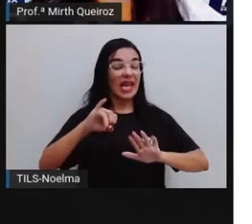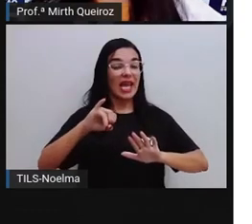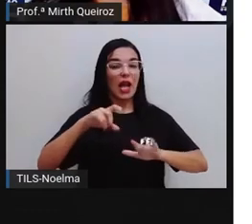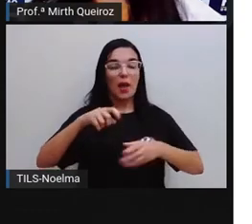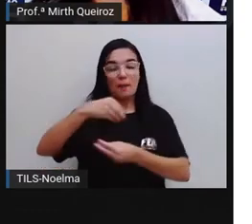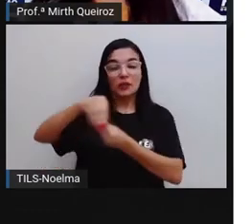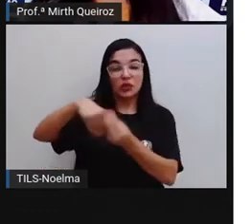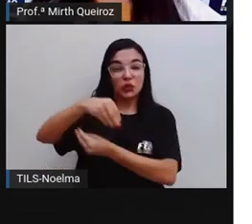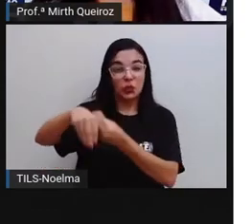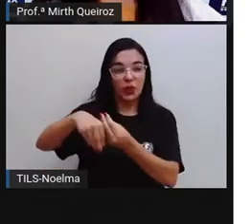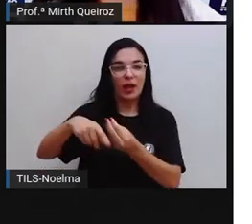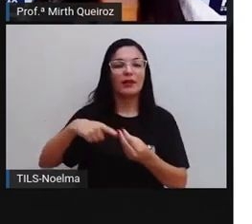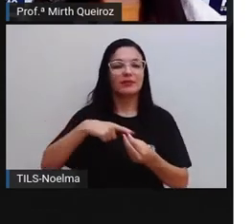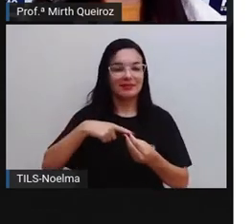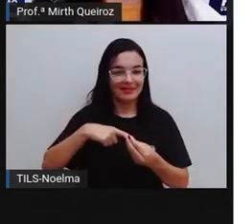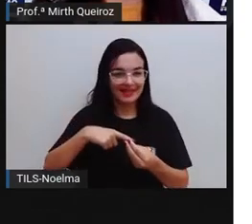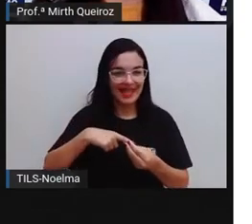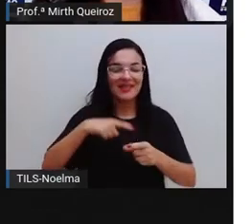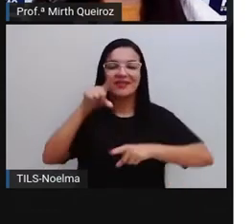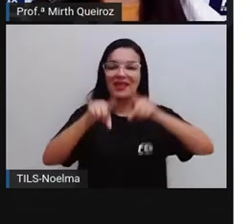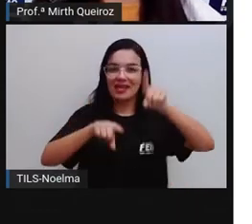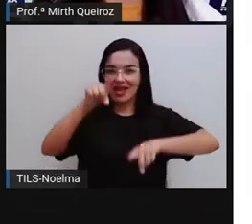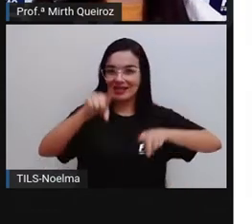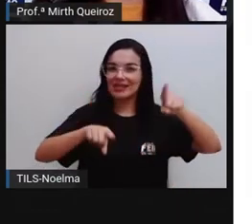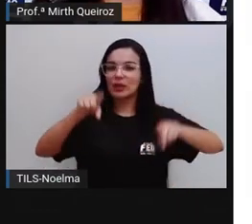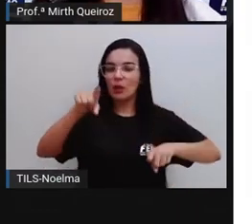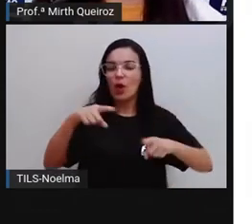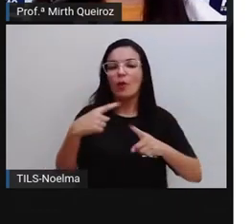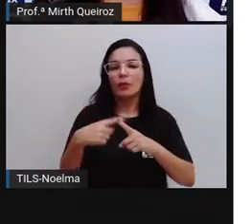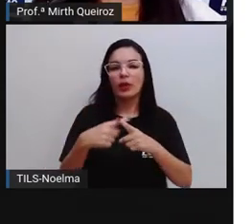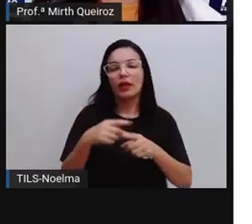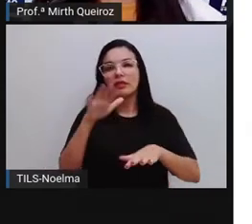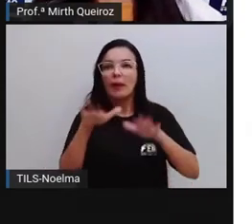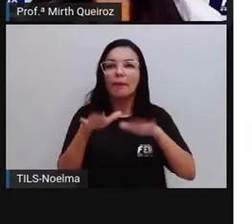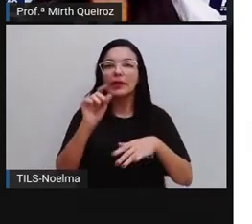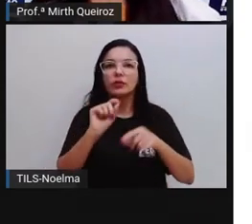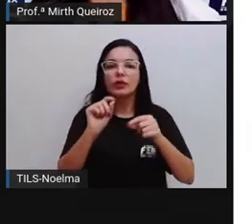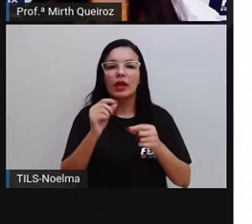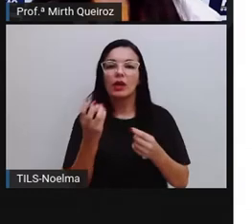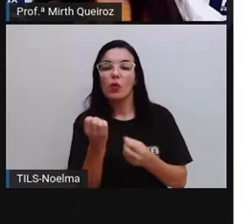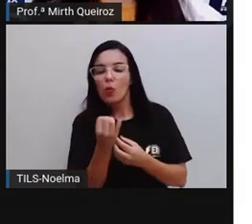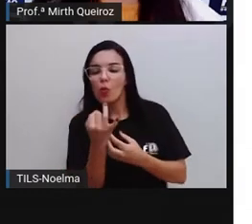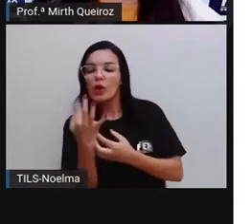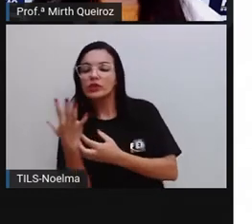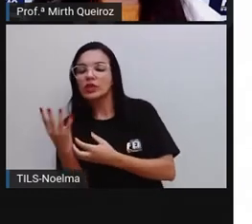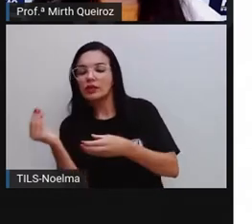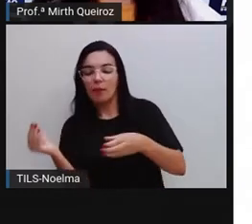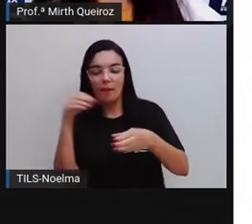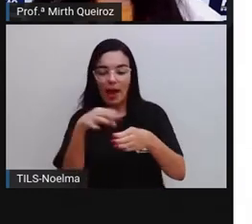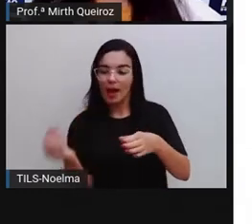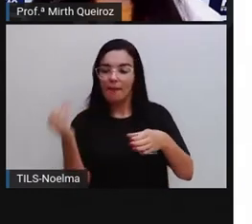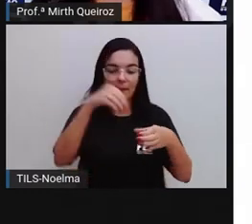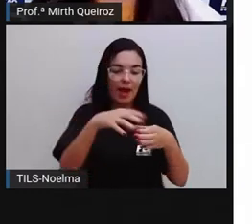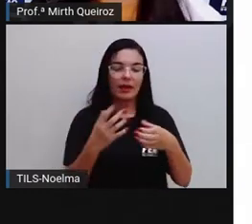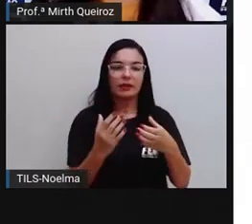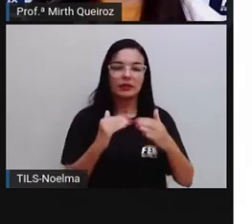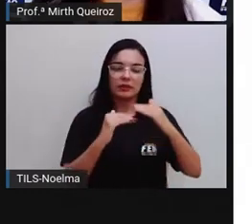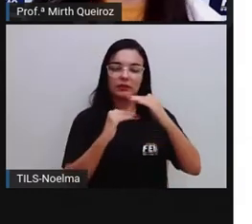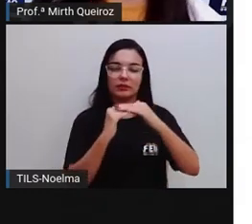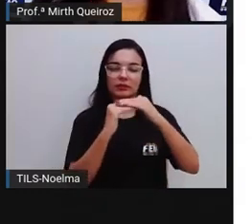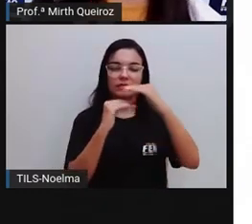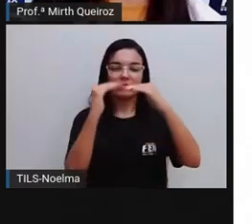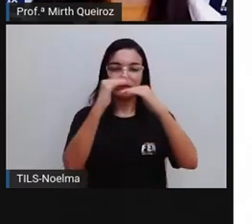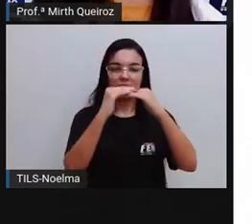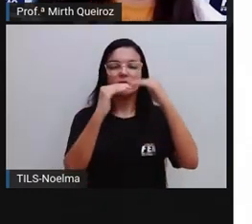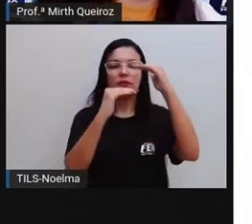elas vão variar. Por quê? Porque vai depender da proporção ali dos componentes. Como assim proporção? Quantidade,